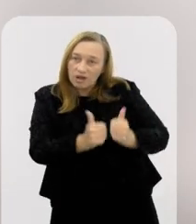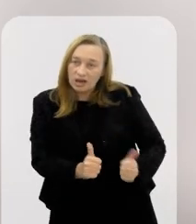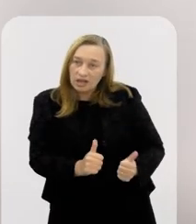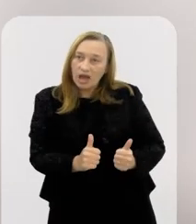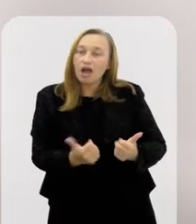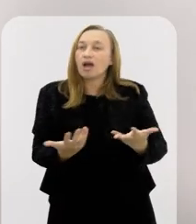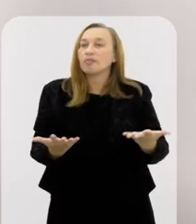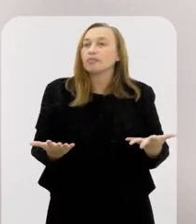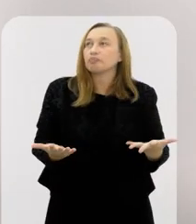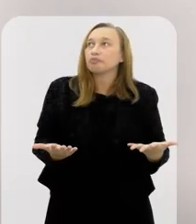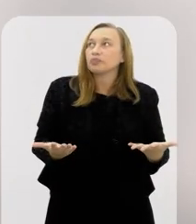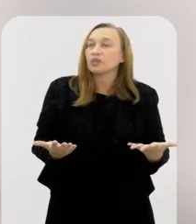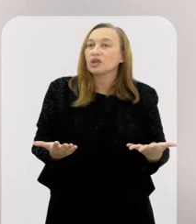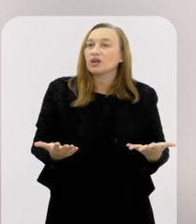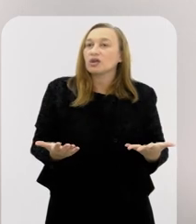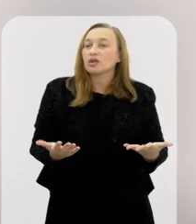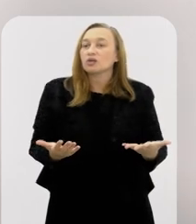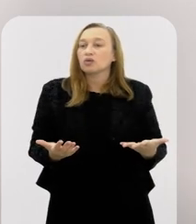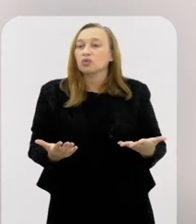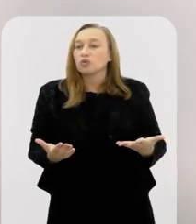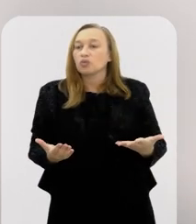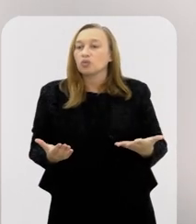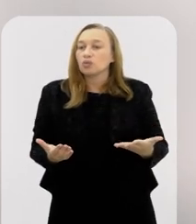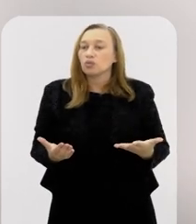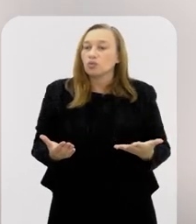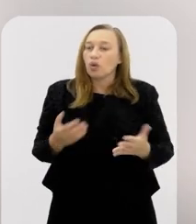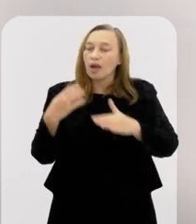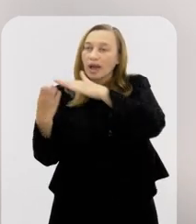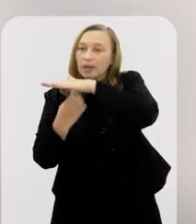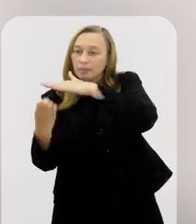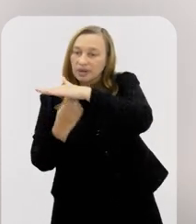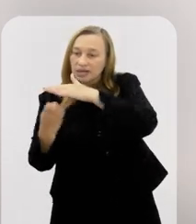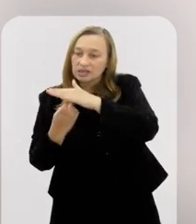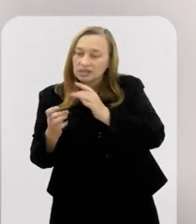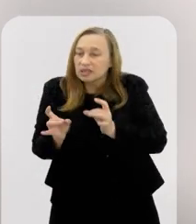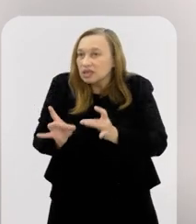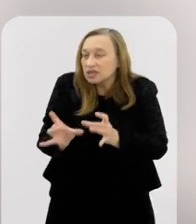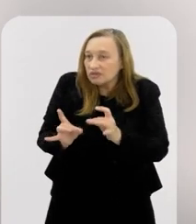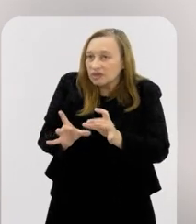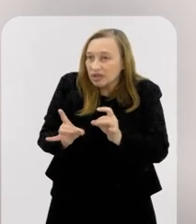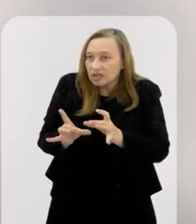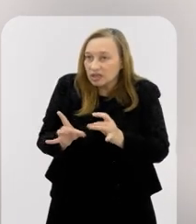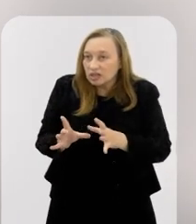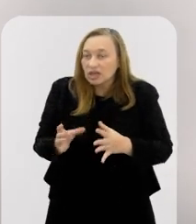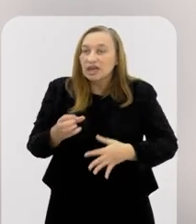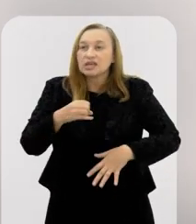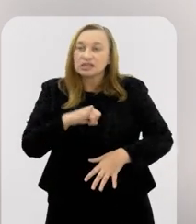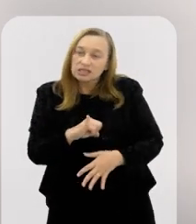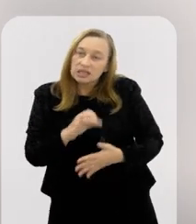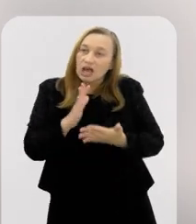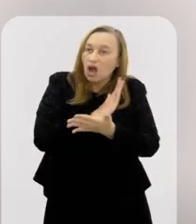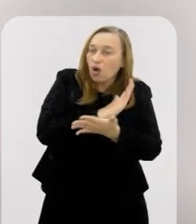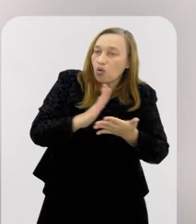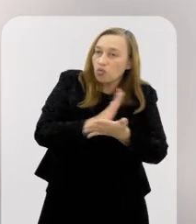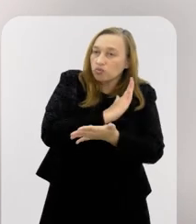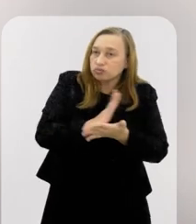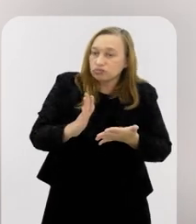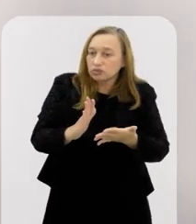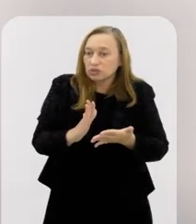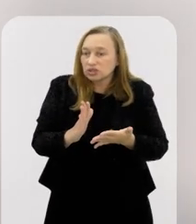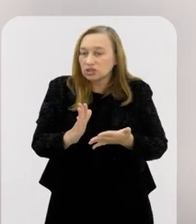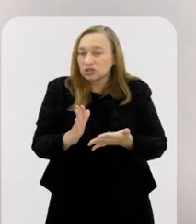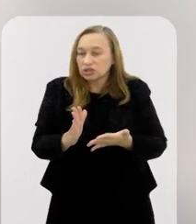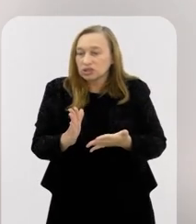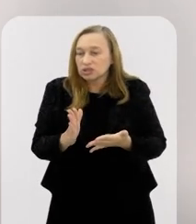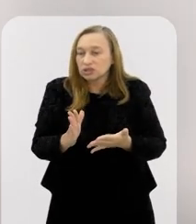eh avaliar o prestador de serviço avaliar aquele vendedor e se eventualmente alguma daquelas coisas não der